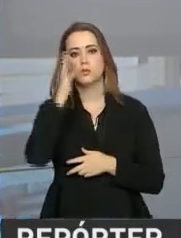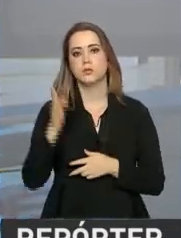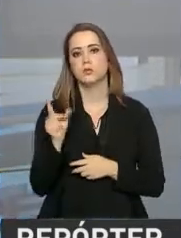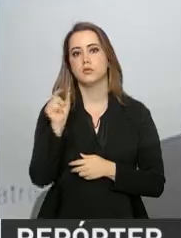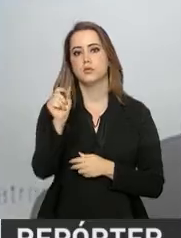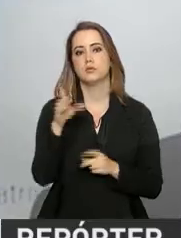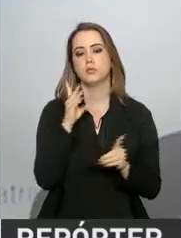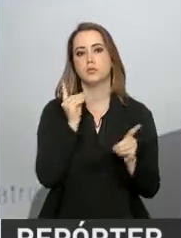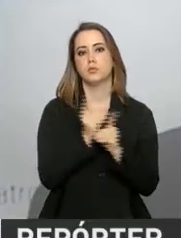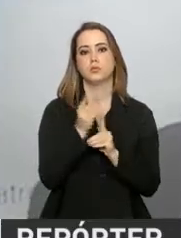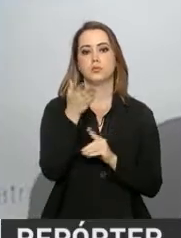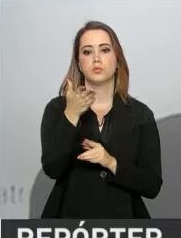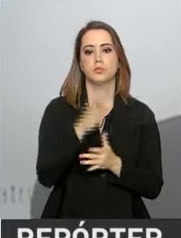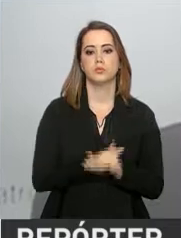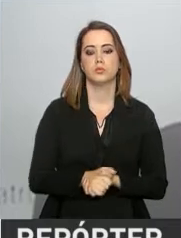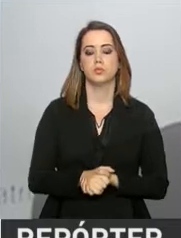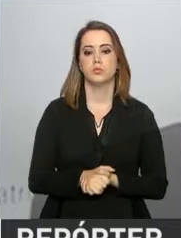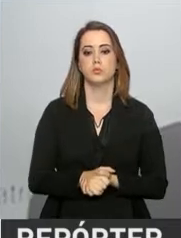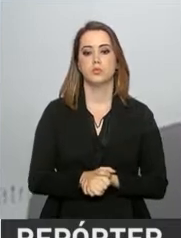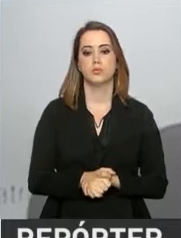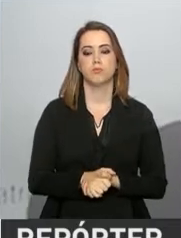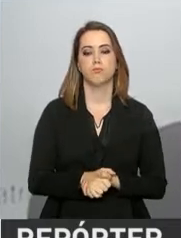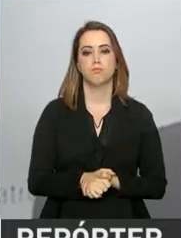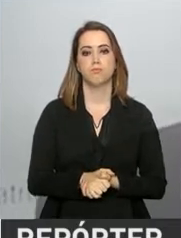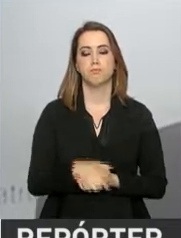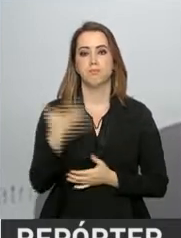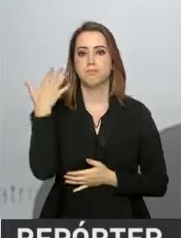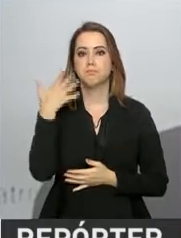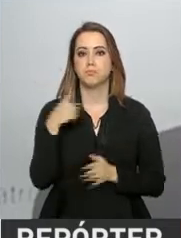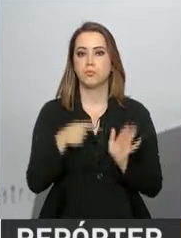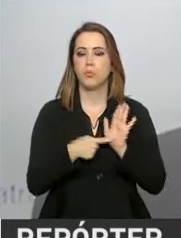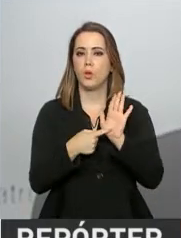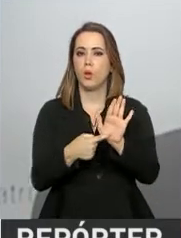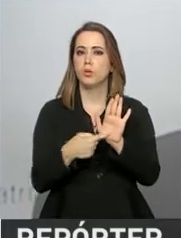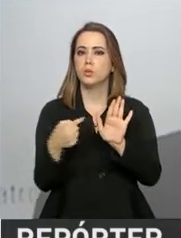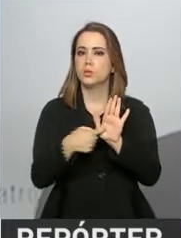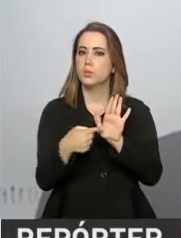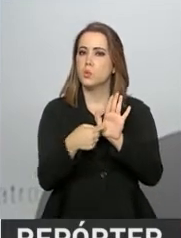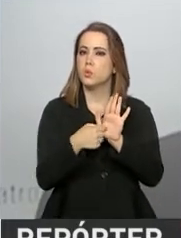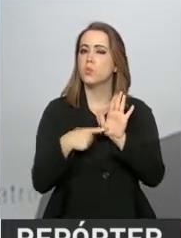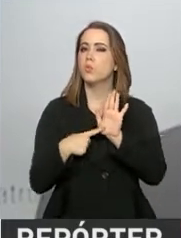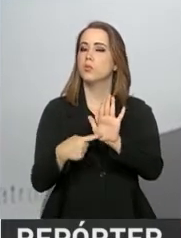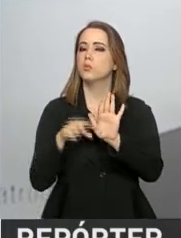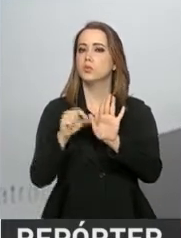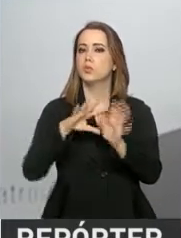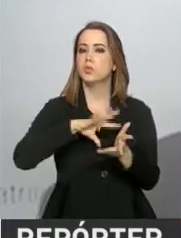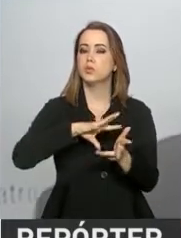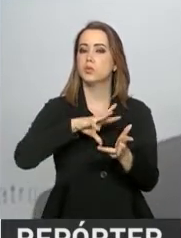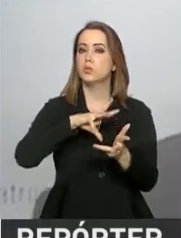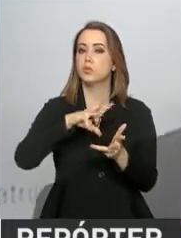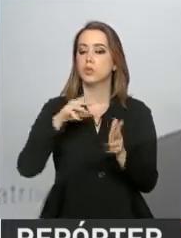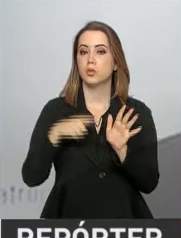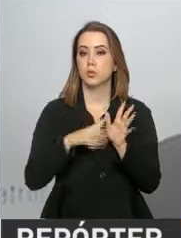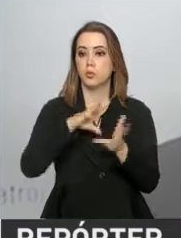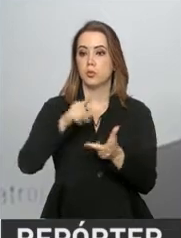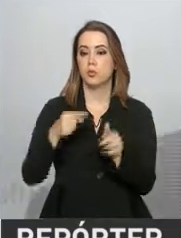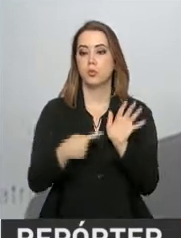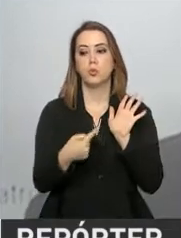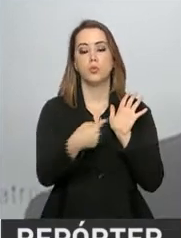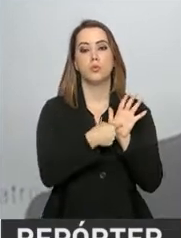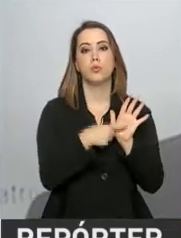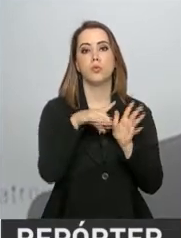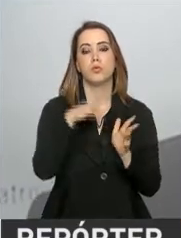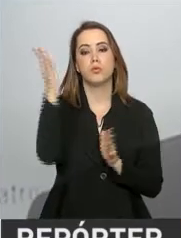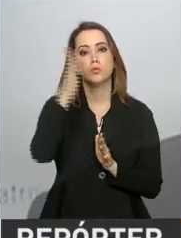encontro. A imagem do Brasil que nós queremos vender é de um Brasil novo, de um Brasil em reconstrução.